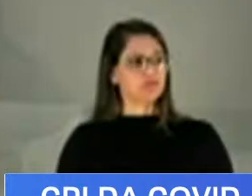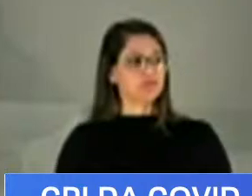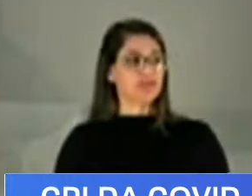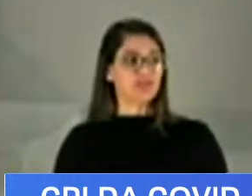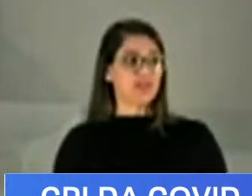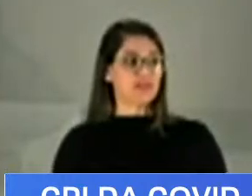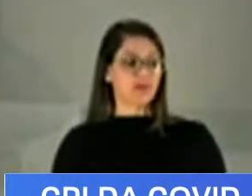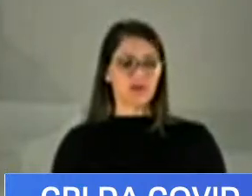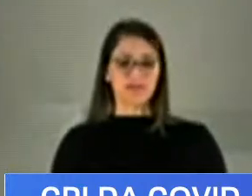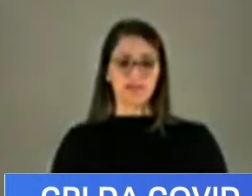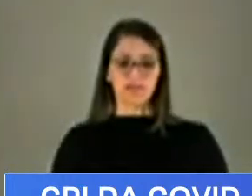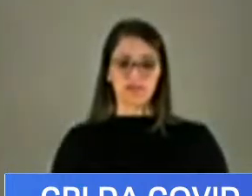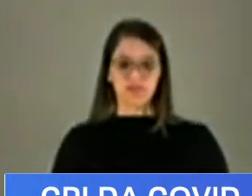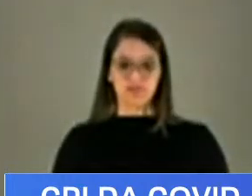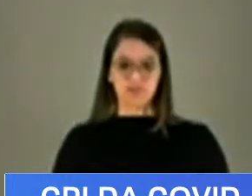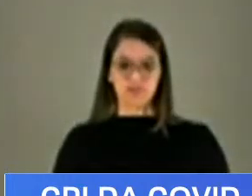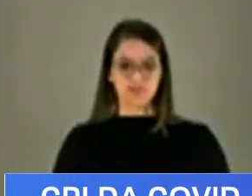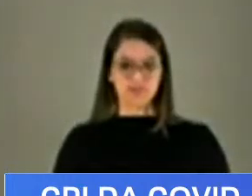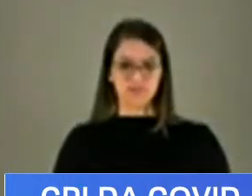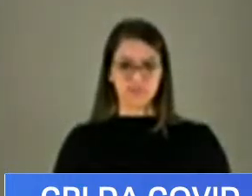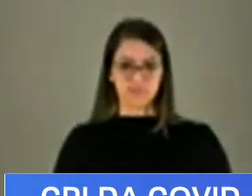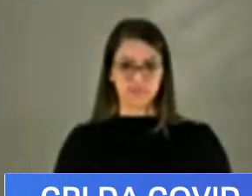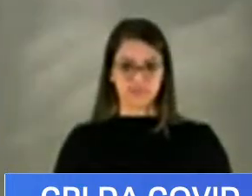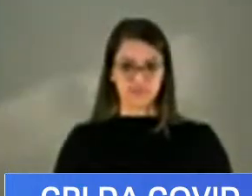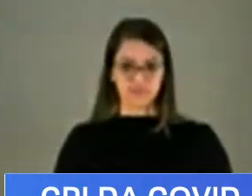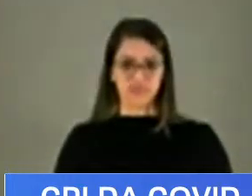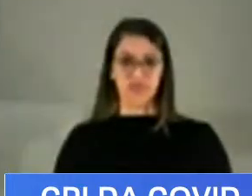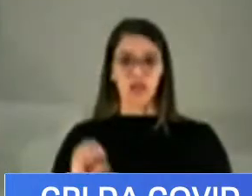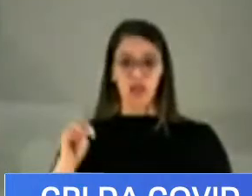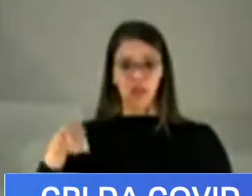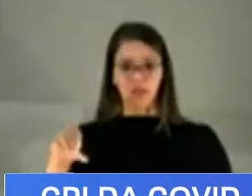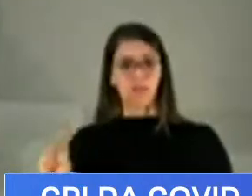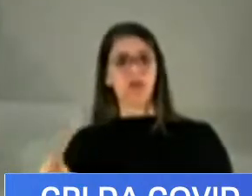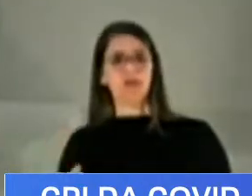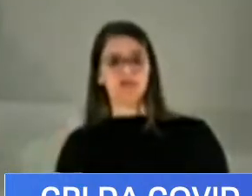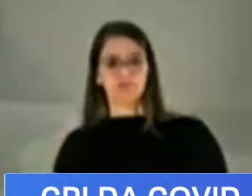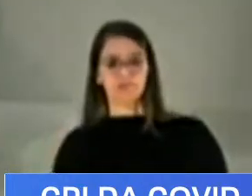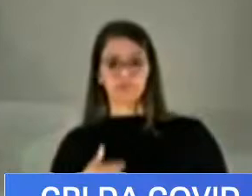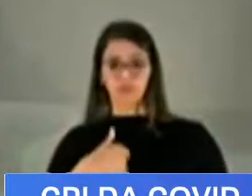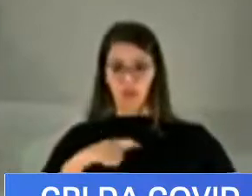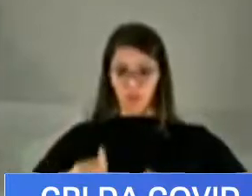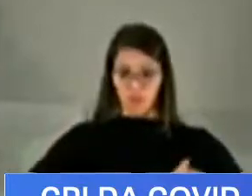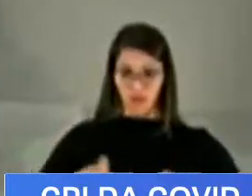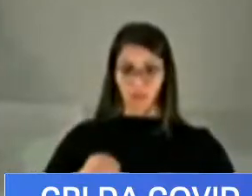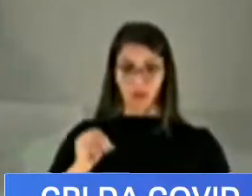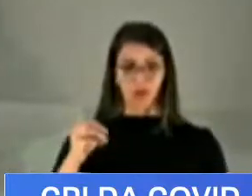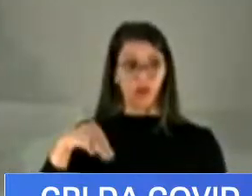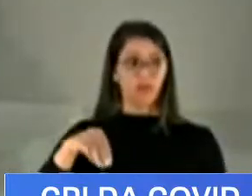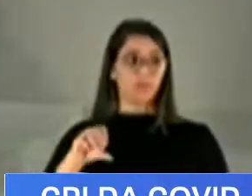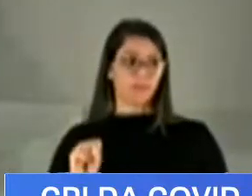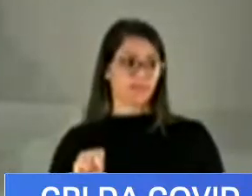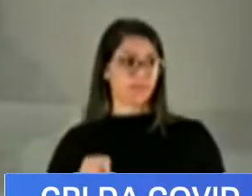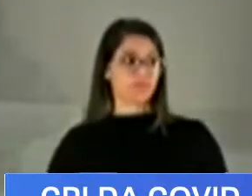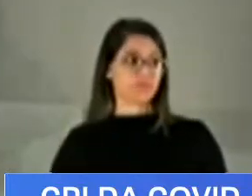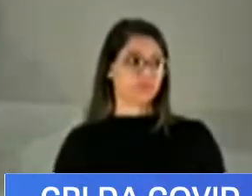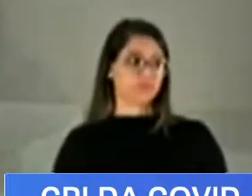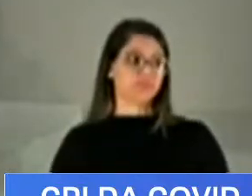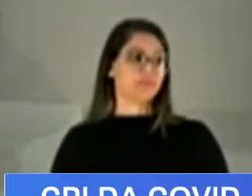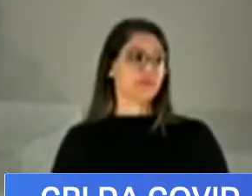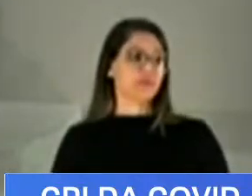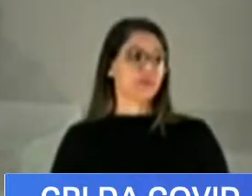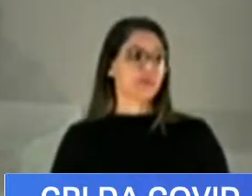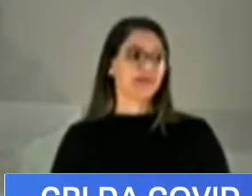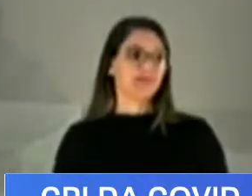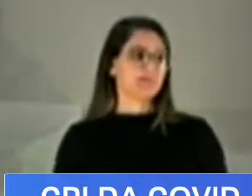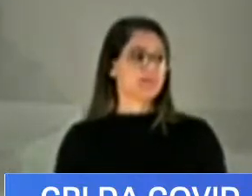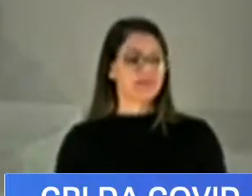E como que a senhora avalia a recomendação da Organização Mundial da Saúde? Eu trabalhei com a Organização Mundial da Saúde,